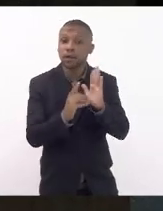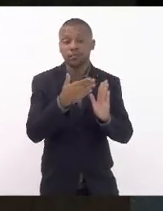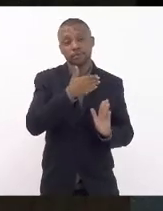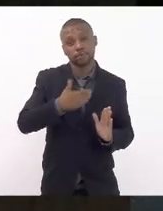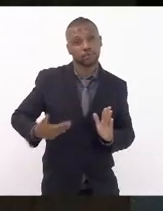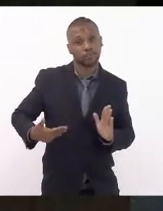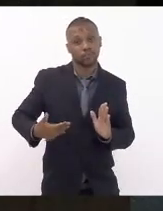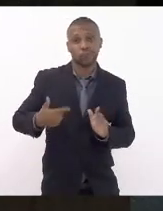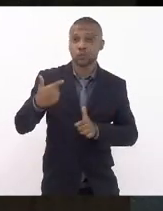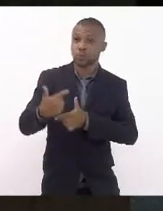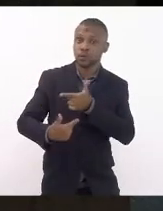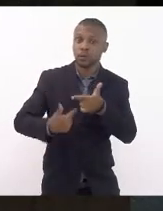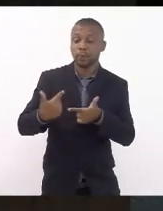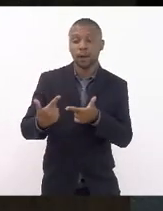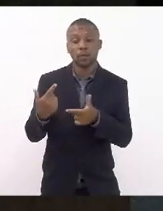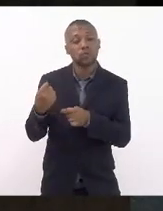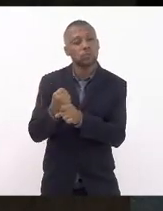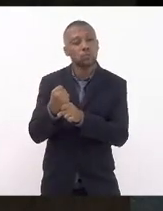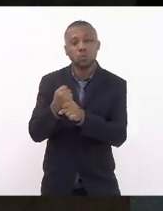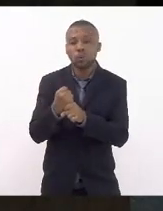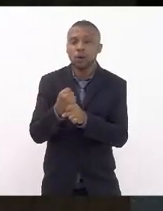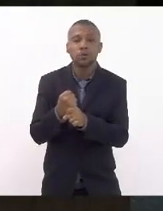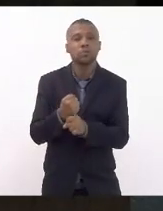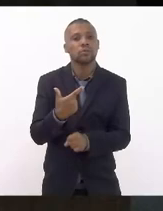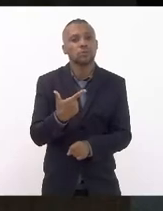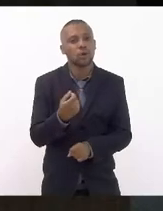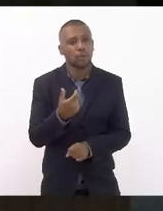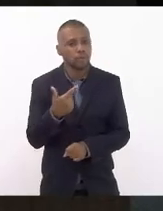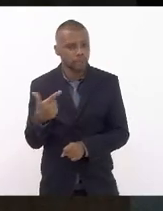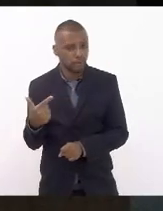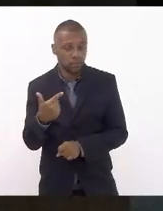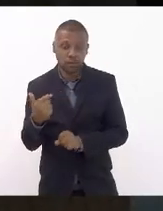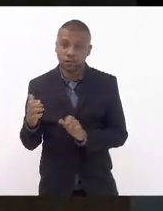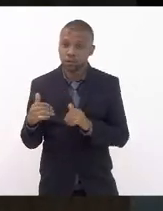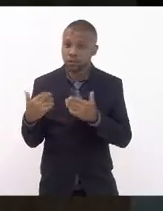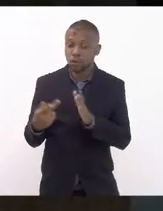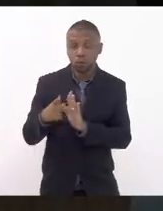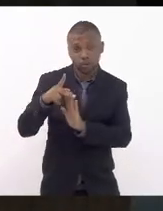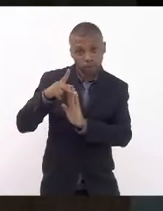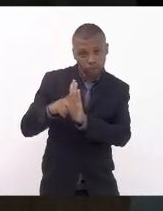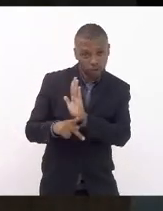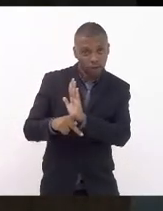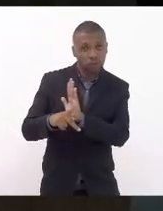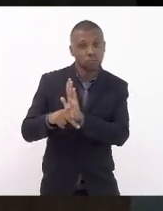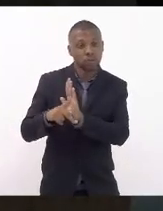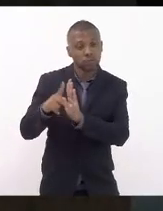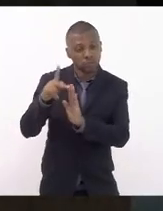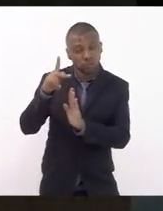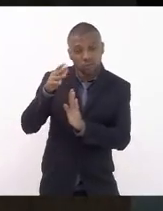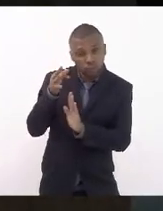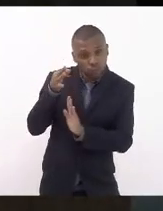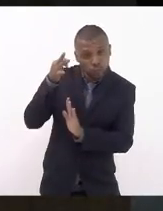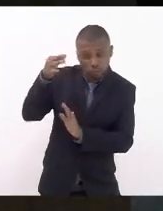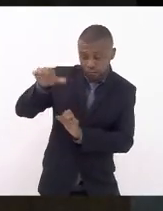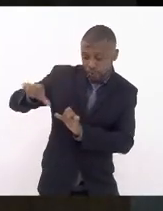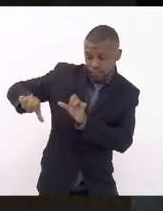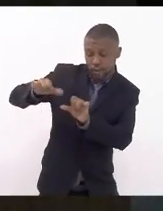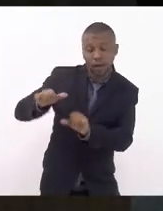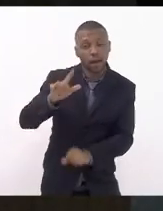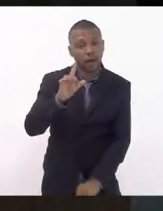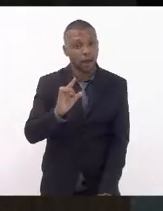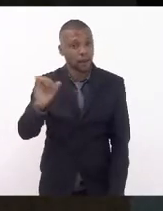de 2022. Então, com este projeto, quando virar lei, o chefe